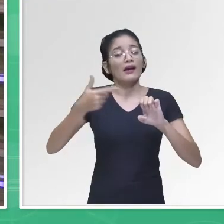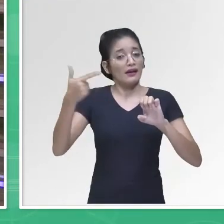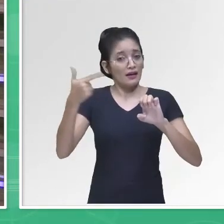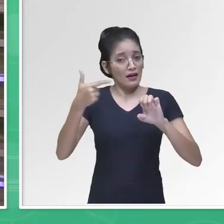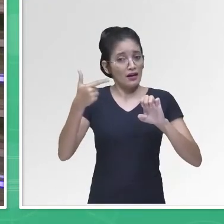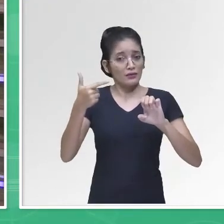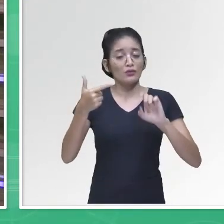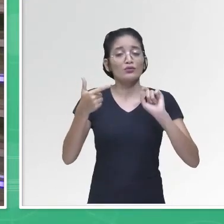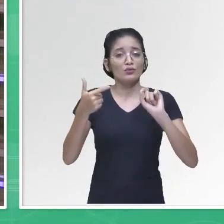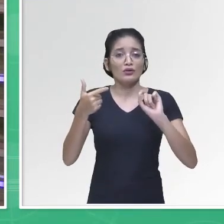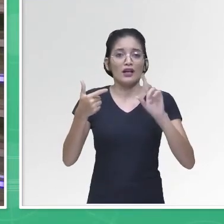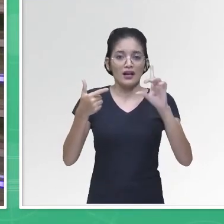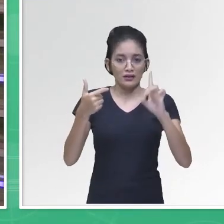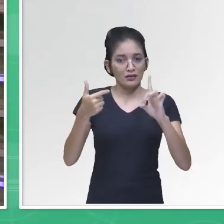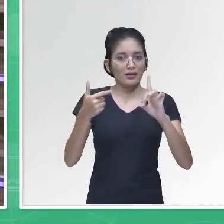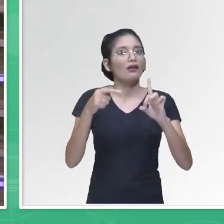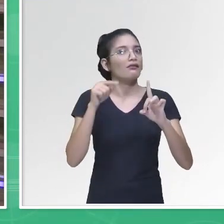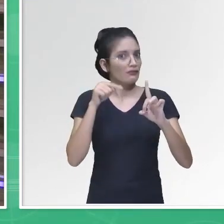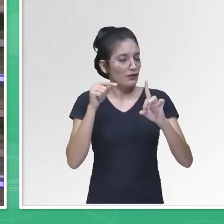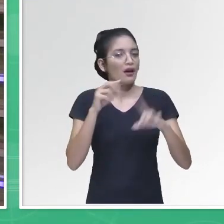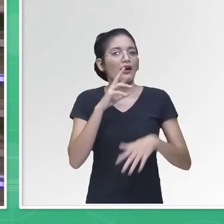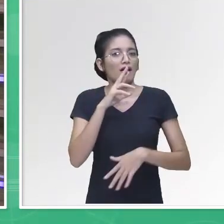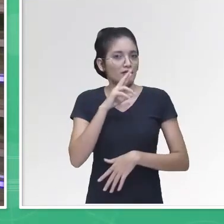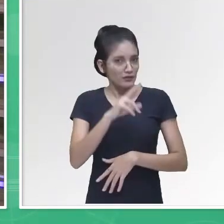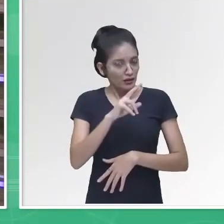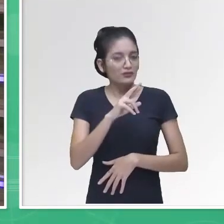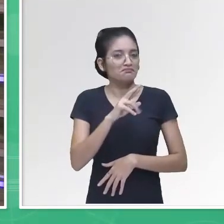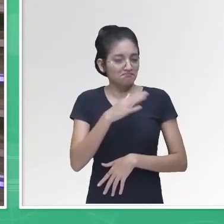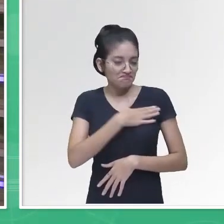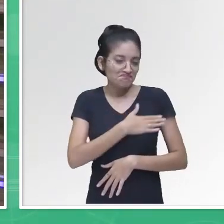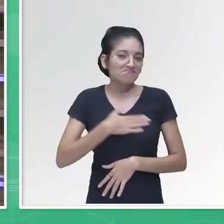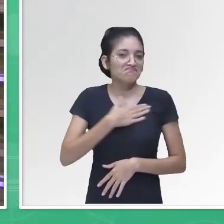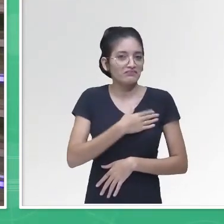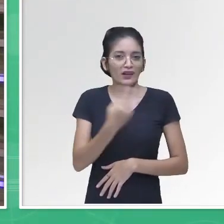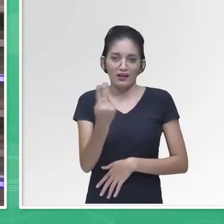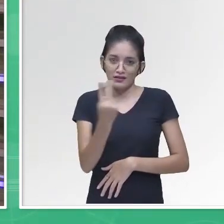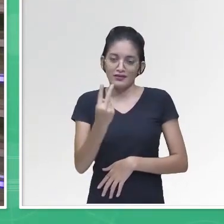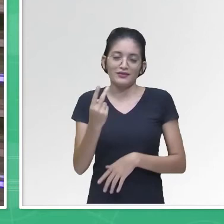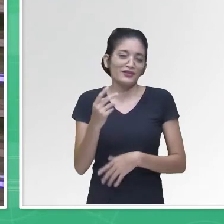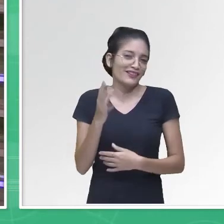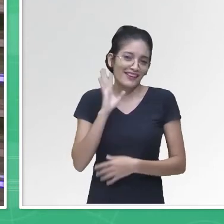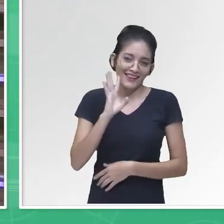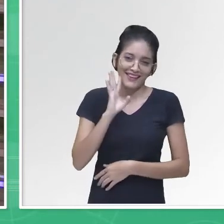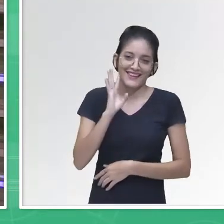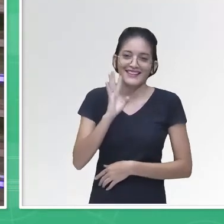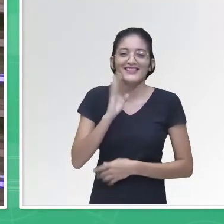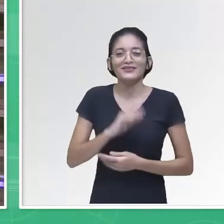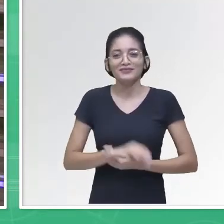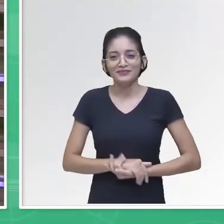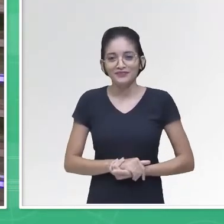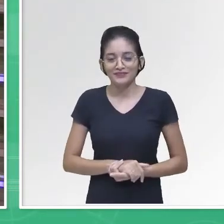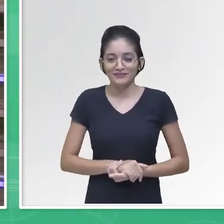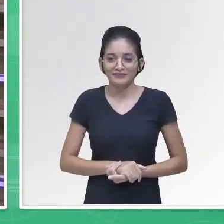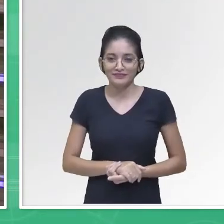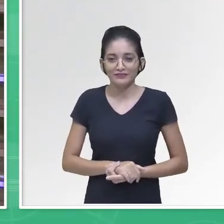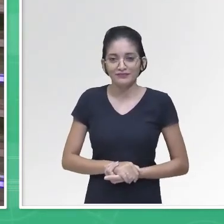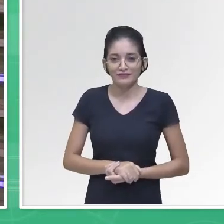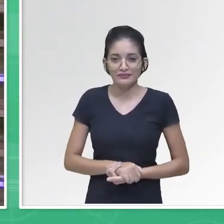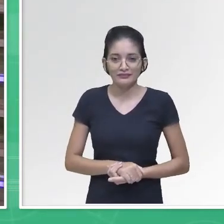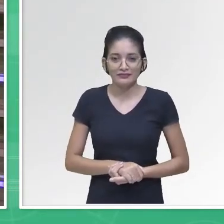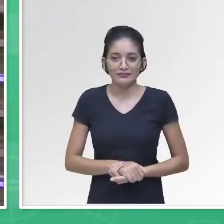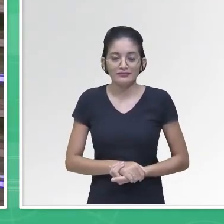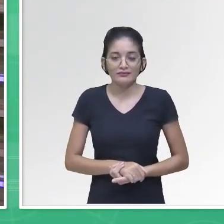é a letra D. Assim que eu gosto. Fala logo as duas questões, hein? Chique, né? Do balde. Temos